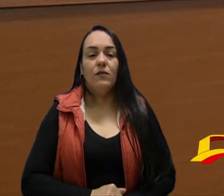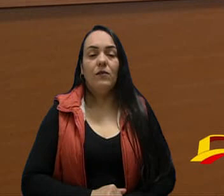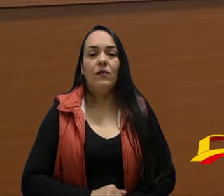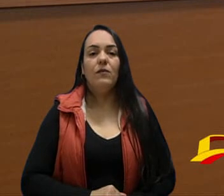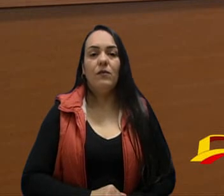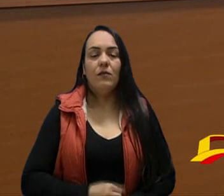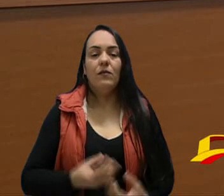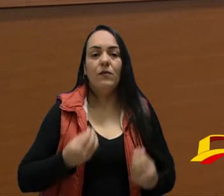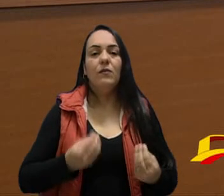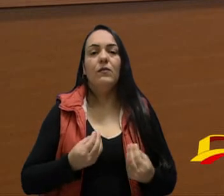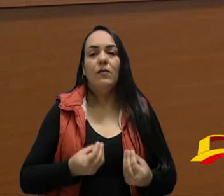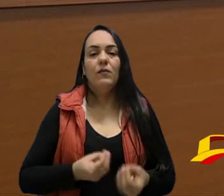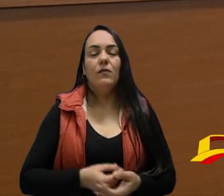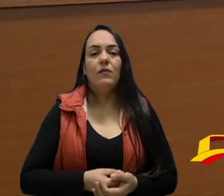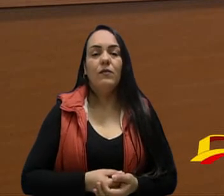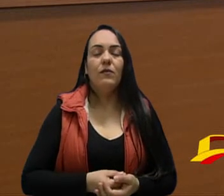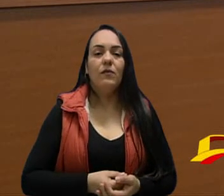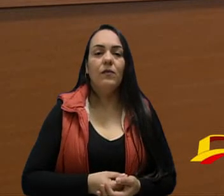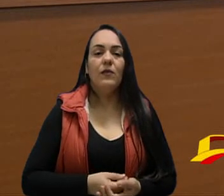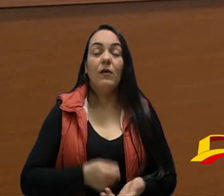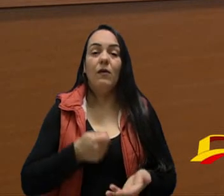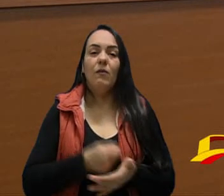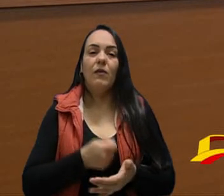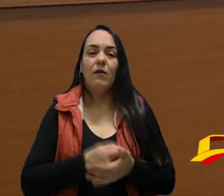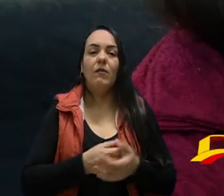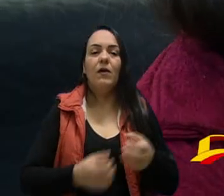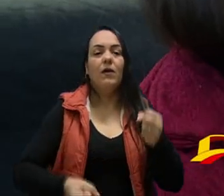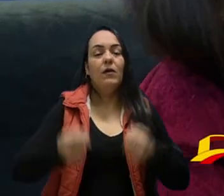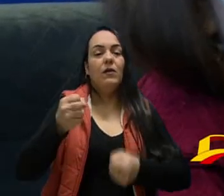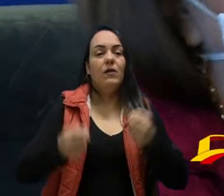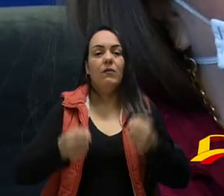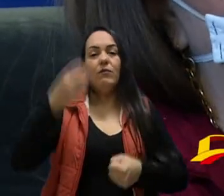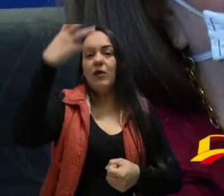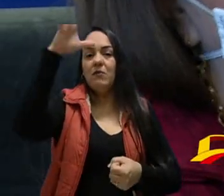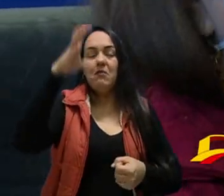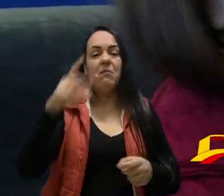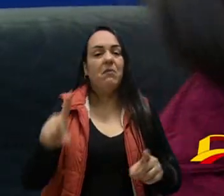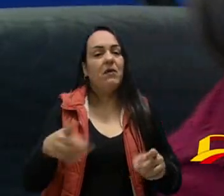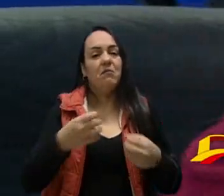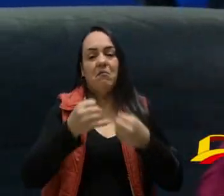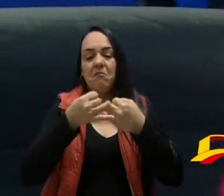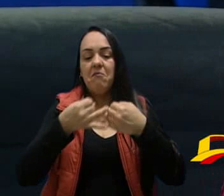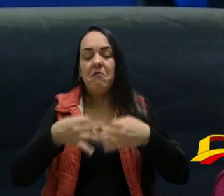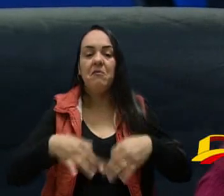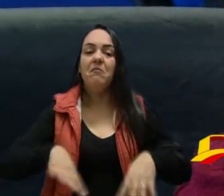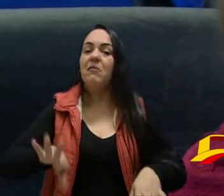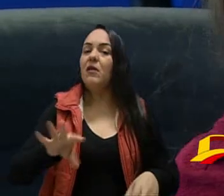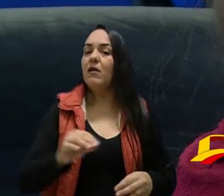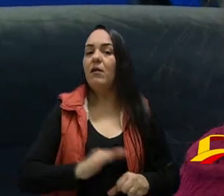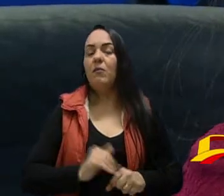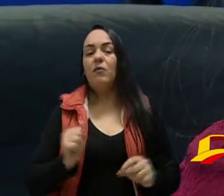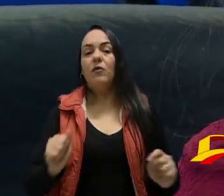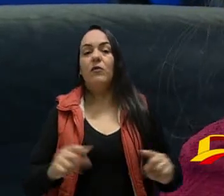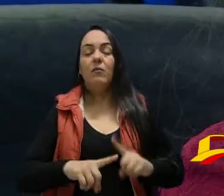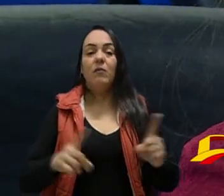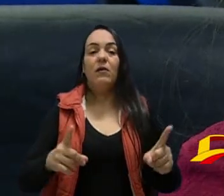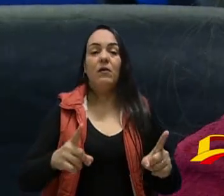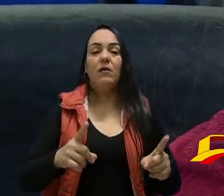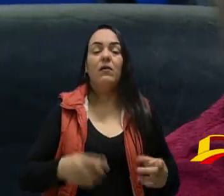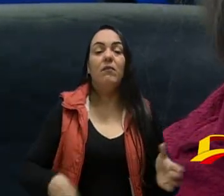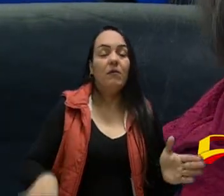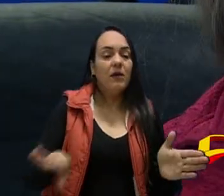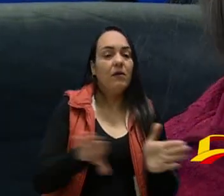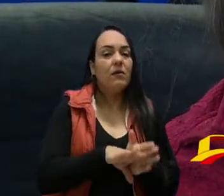bom então quanto a parte do da contratação vereador tecnicamente eu não vou poder explicar muito mas conta contratação a